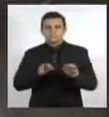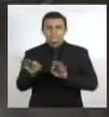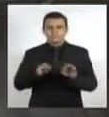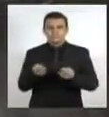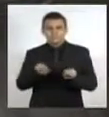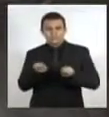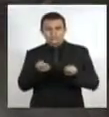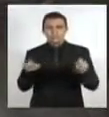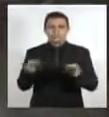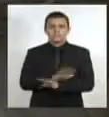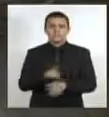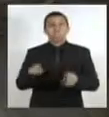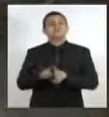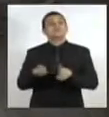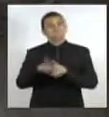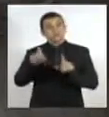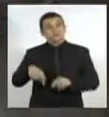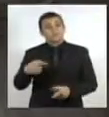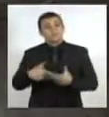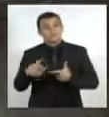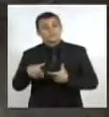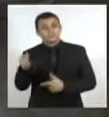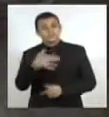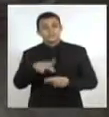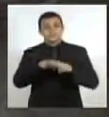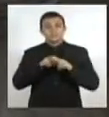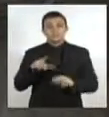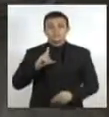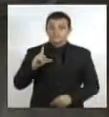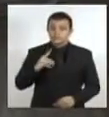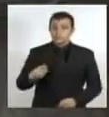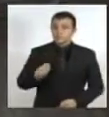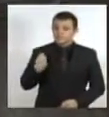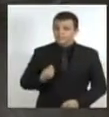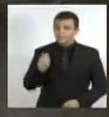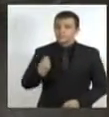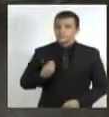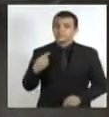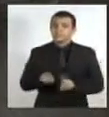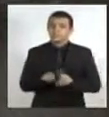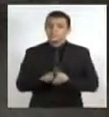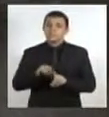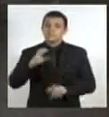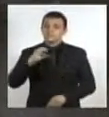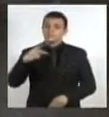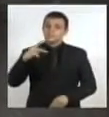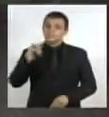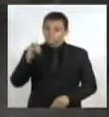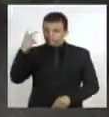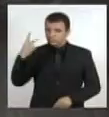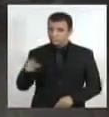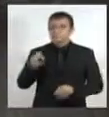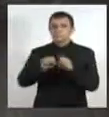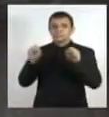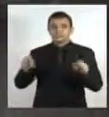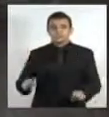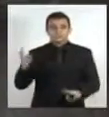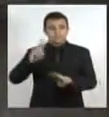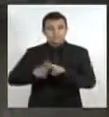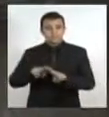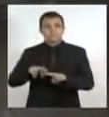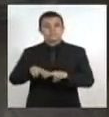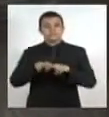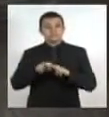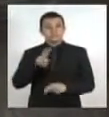também é atual por conta da vinda da CPI do sistema penitenciário, que estará